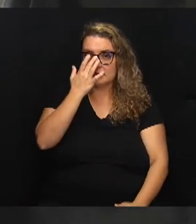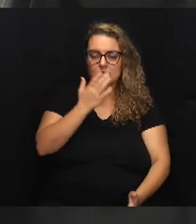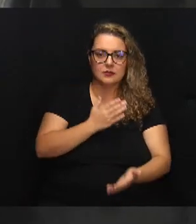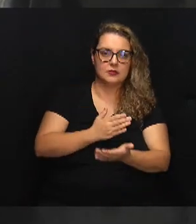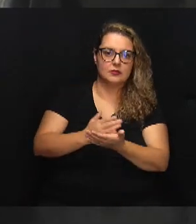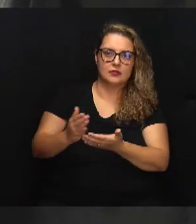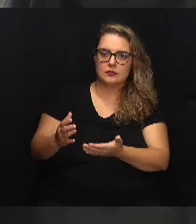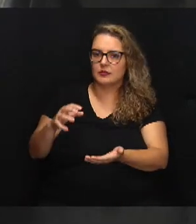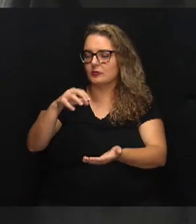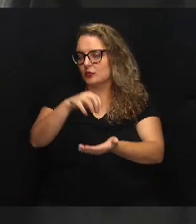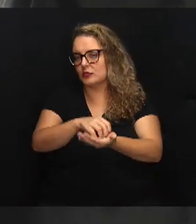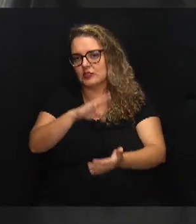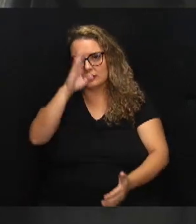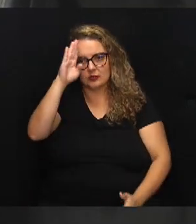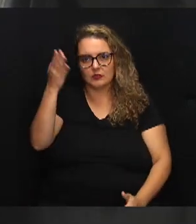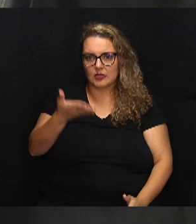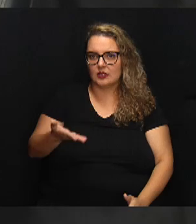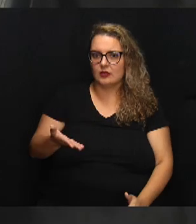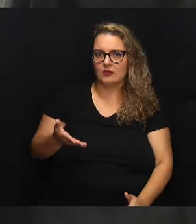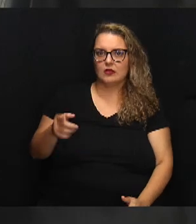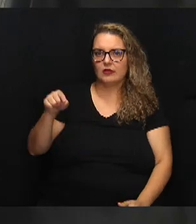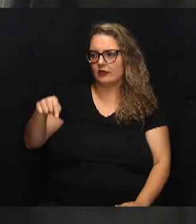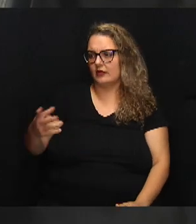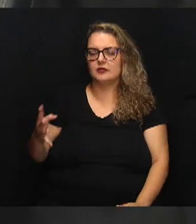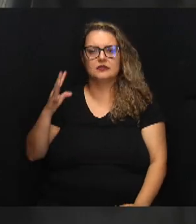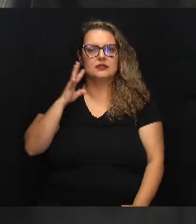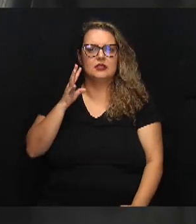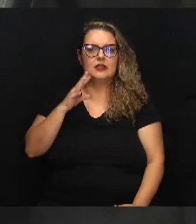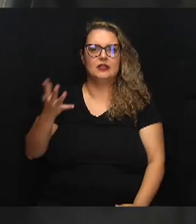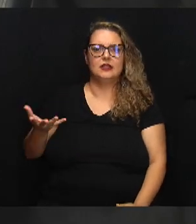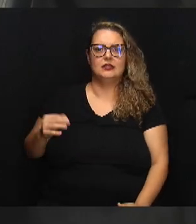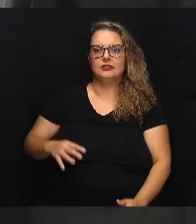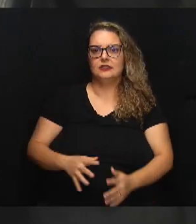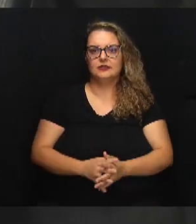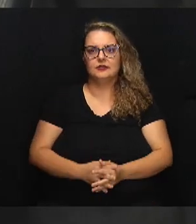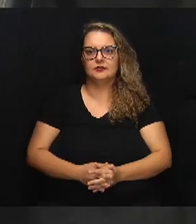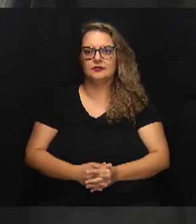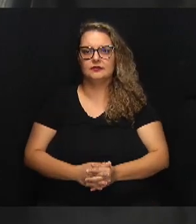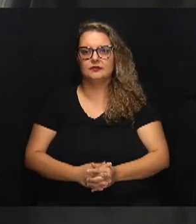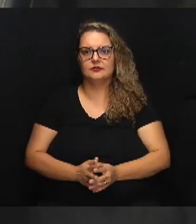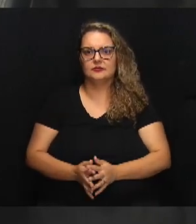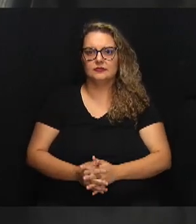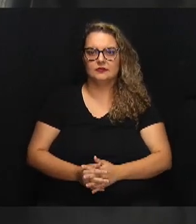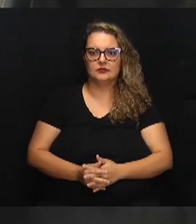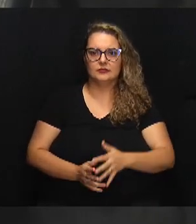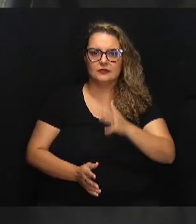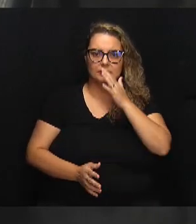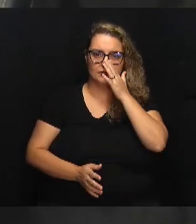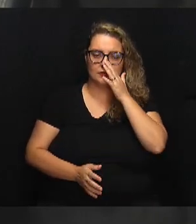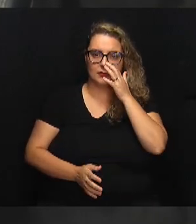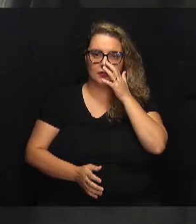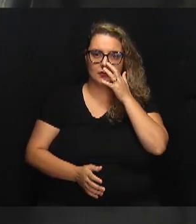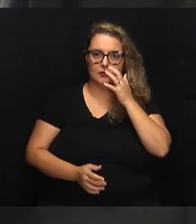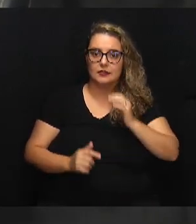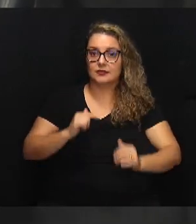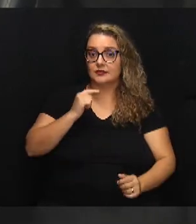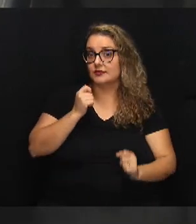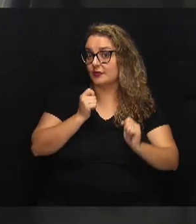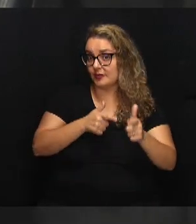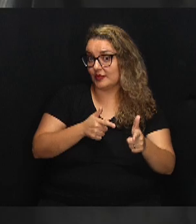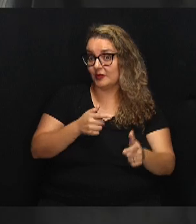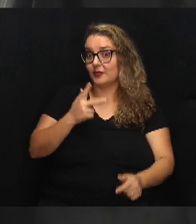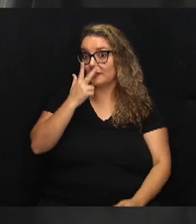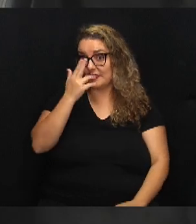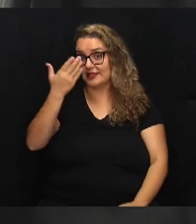para o centro acadêmico, o pessoal já falou, opa, esse cara é legal, e já me deram o apelido de um cara que era muito